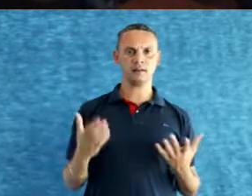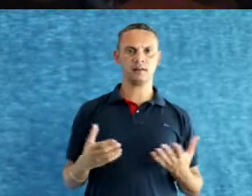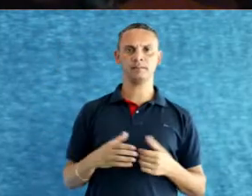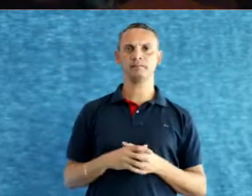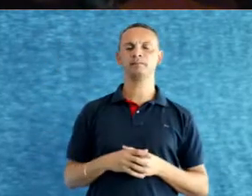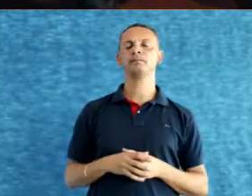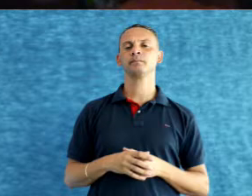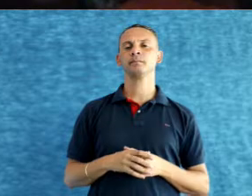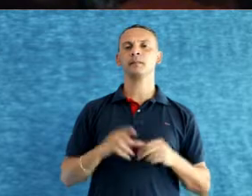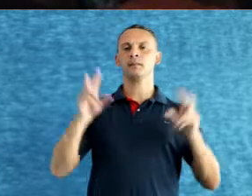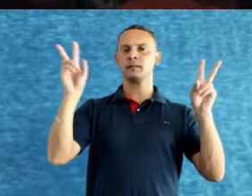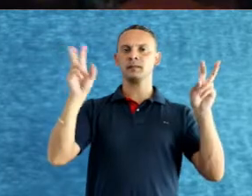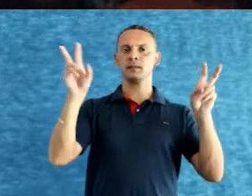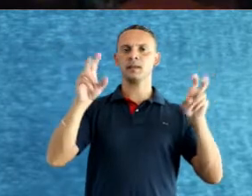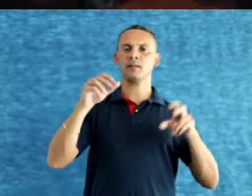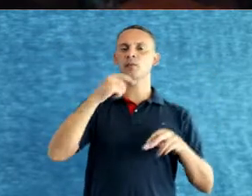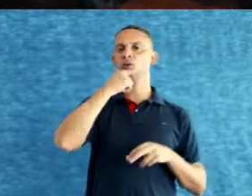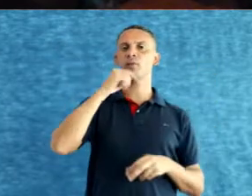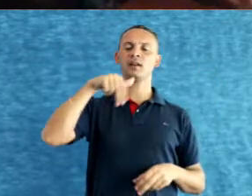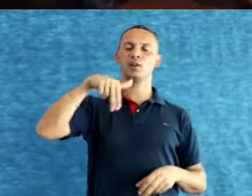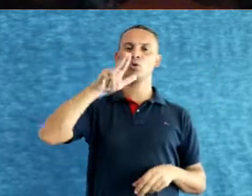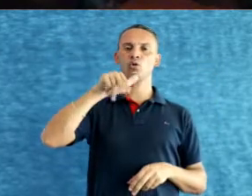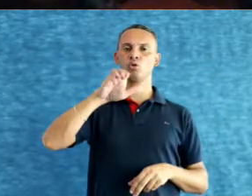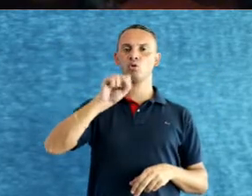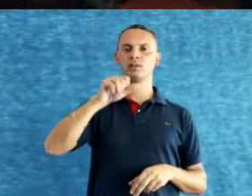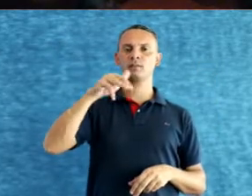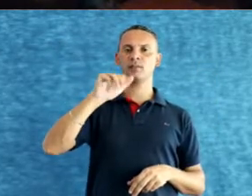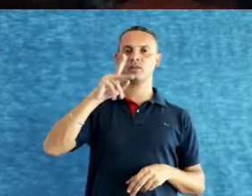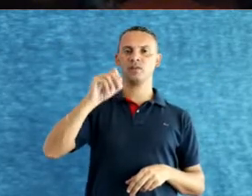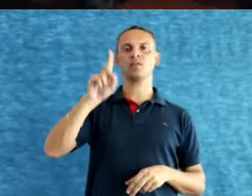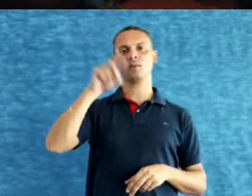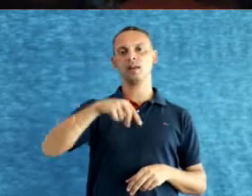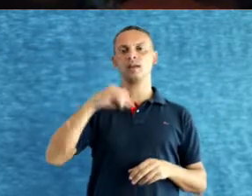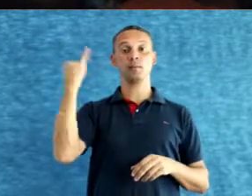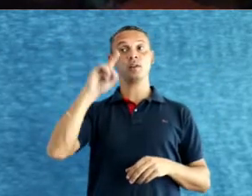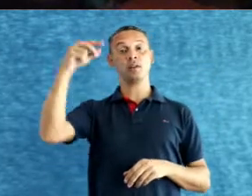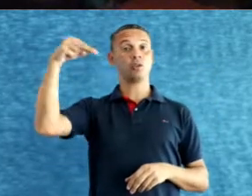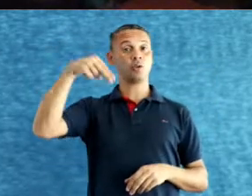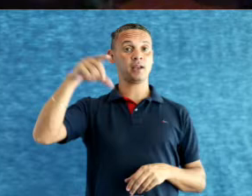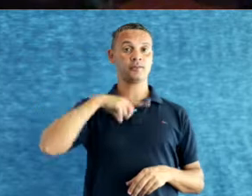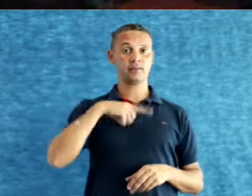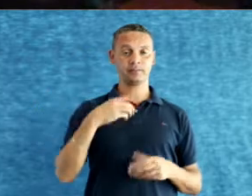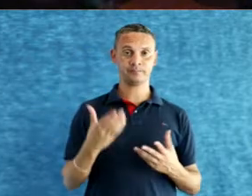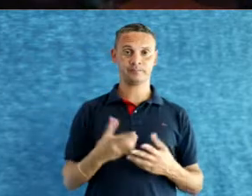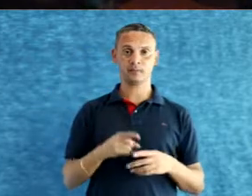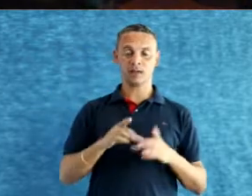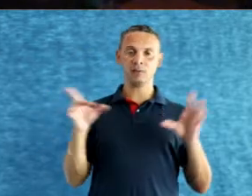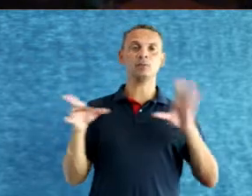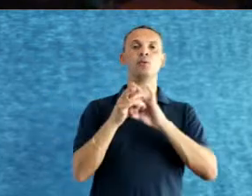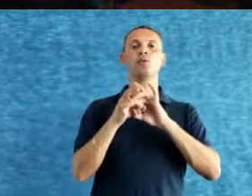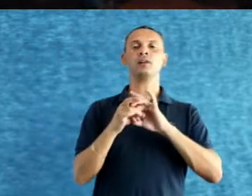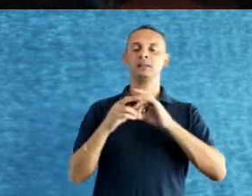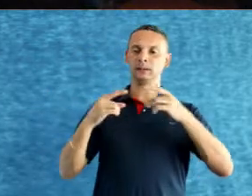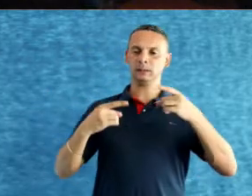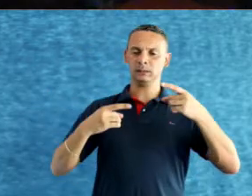não vale a pena. Sua luta é outra. A luta, separa. Sua luta é outra. Foge para o fundo